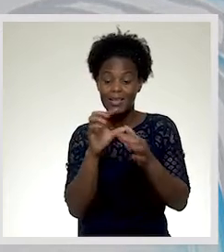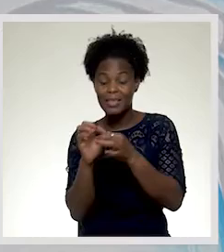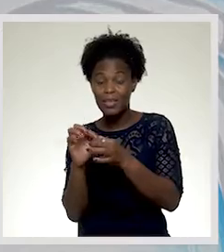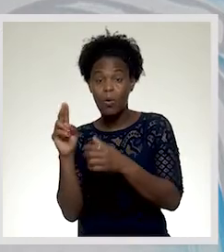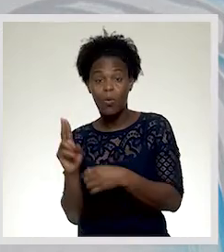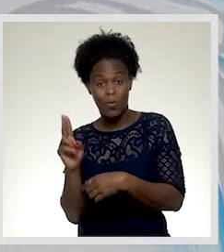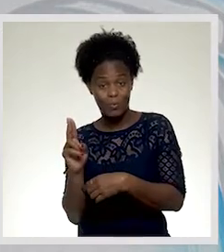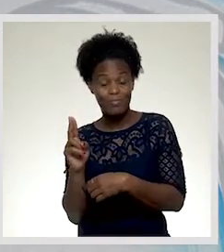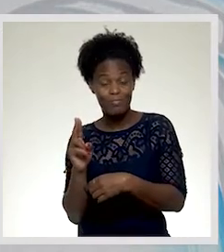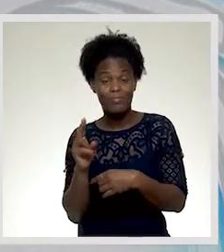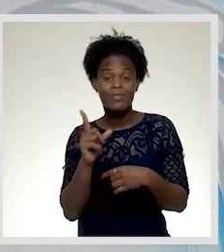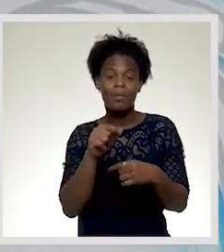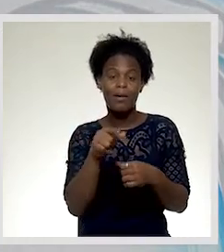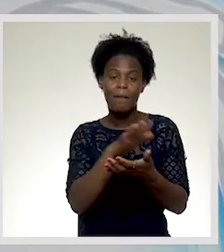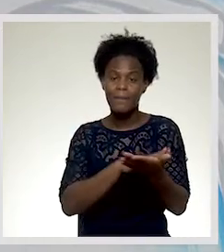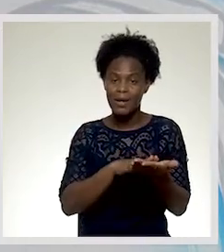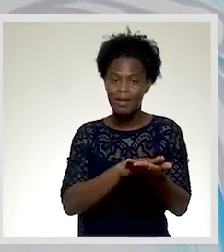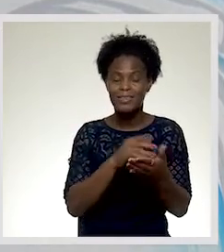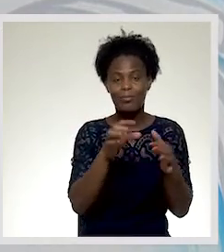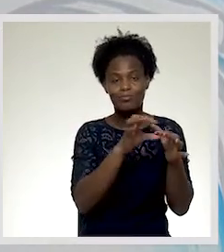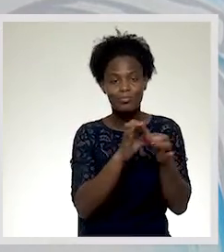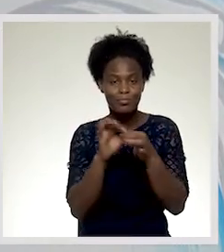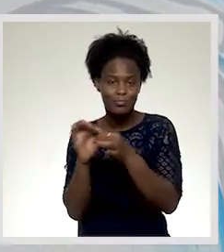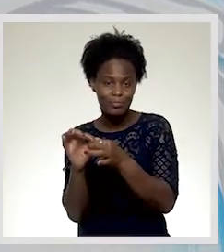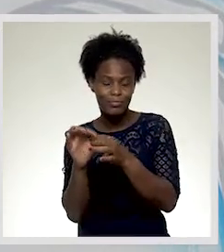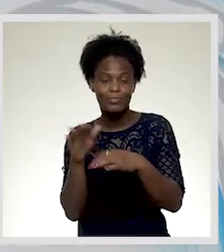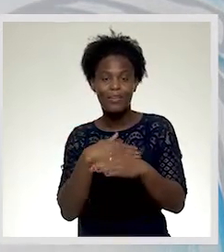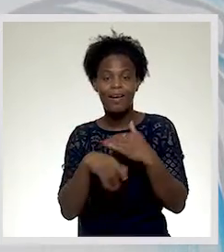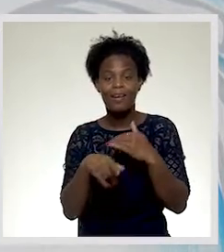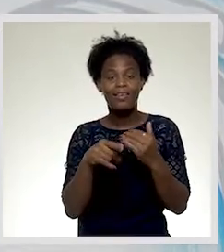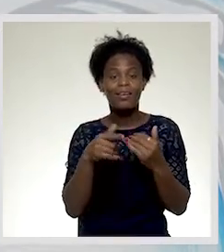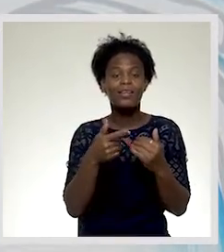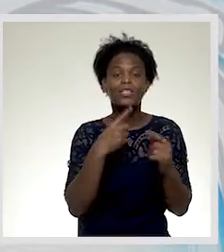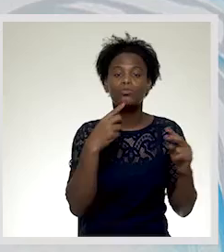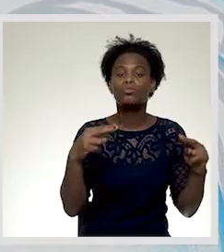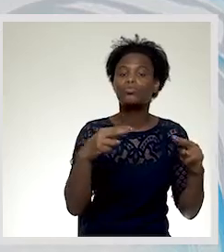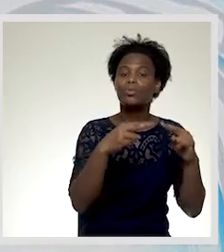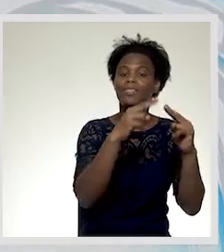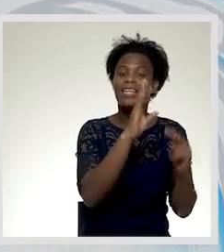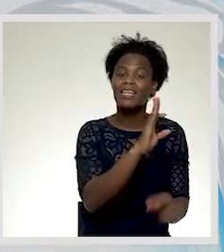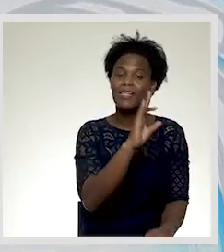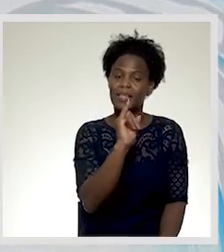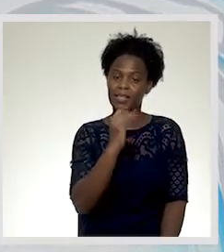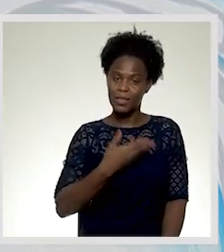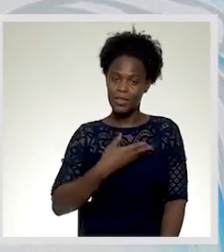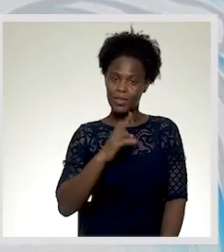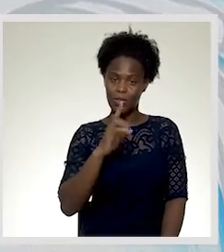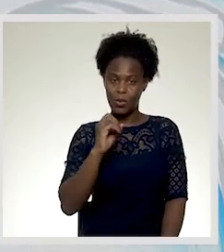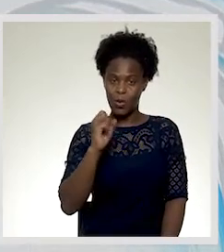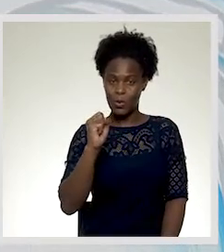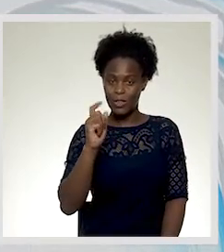em que a adenina liga-se com o uracilo. E essas bases ligam entre si, fazem ligação entre si através de pontes de